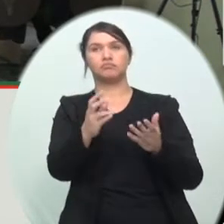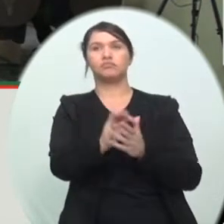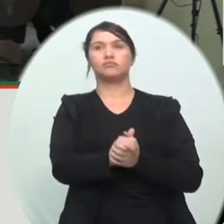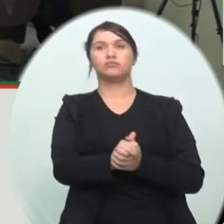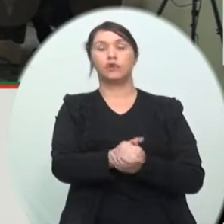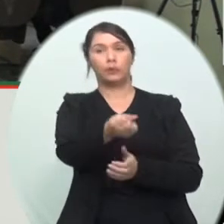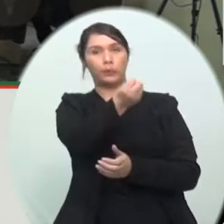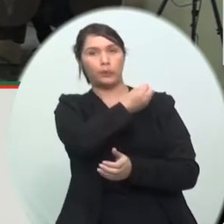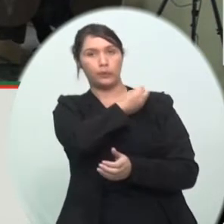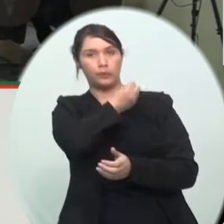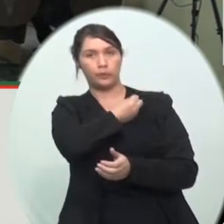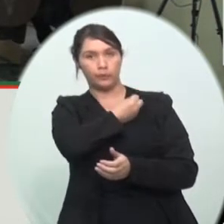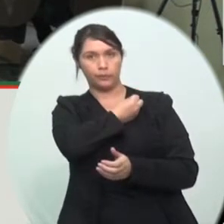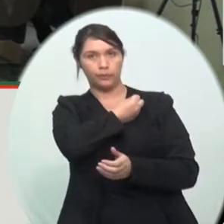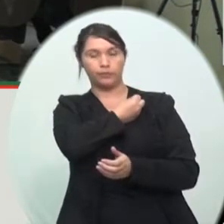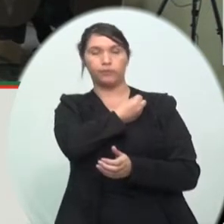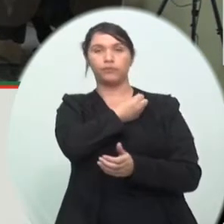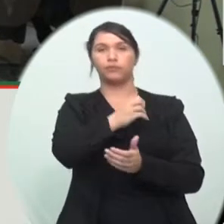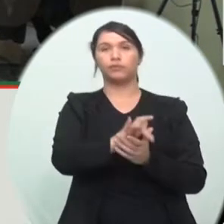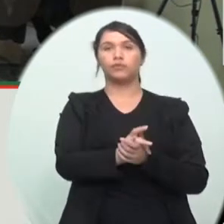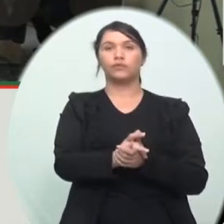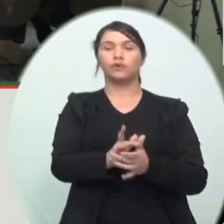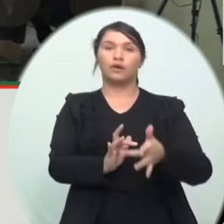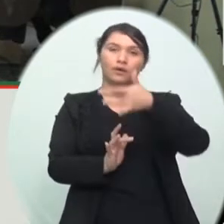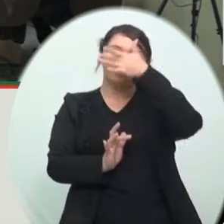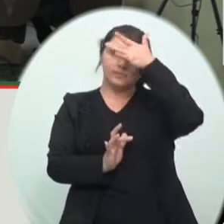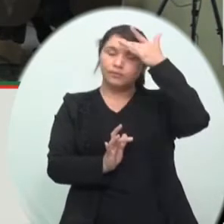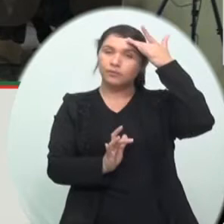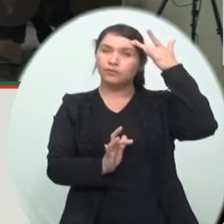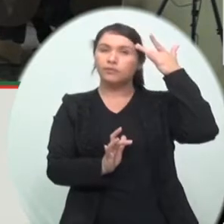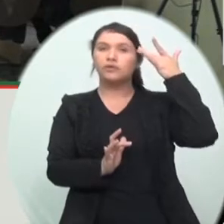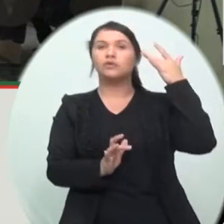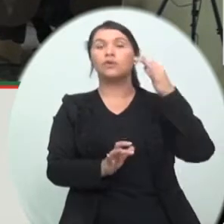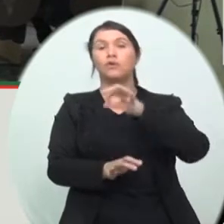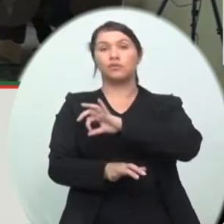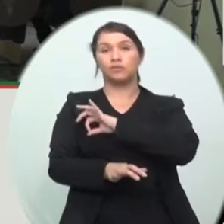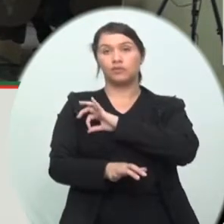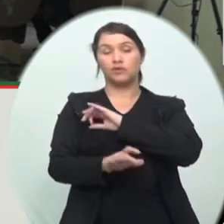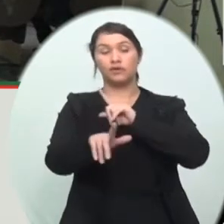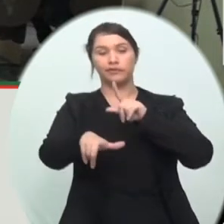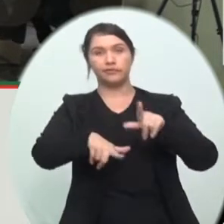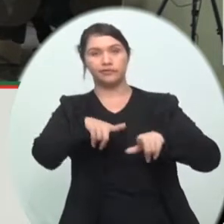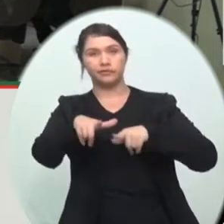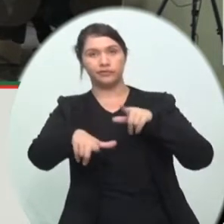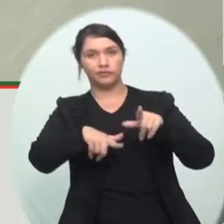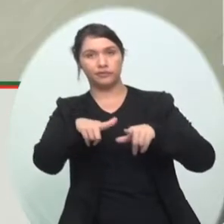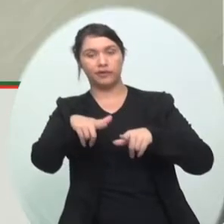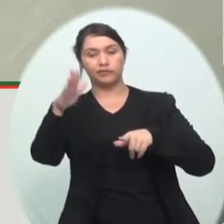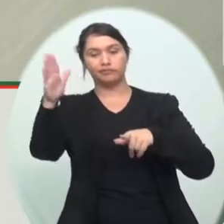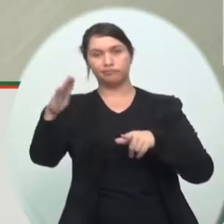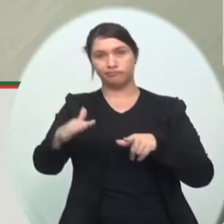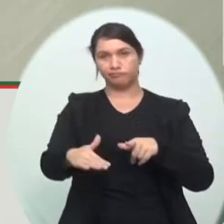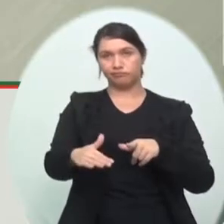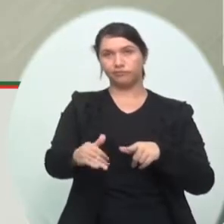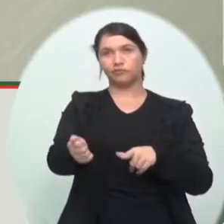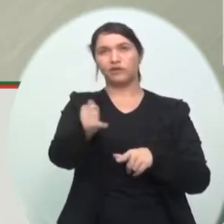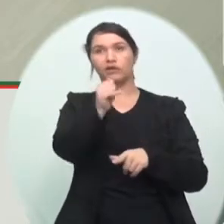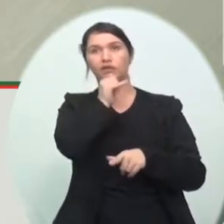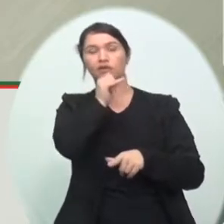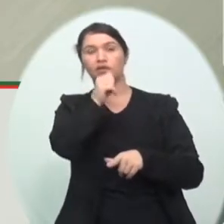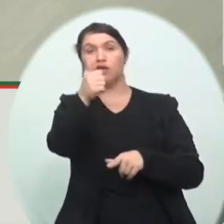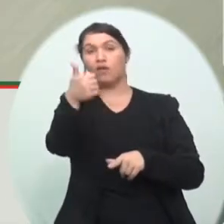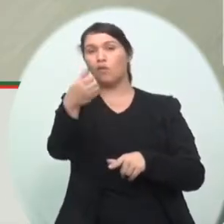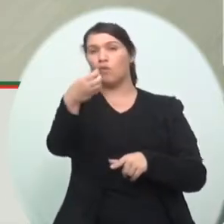número de efetivos da Polícia Militar vem caindo a cada ano. Né? Nós tínhamos em torno de 13 mil